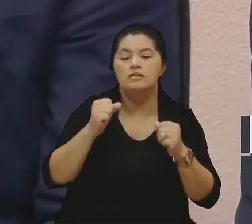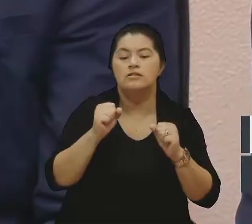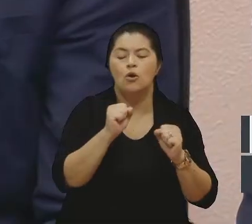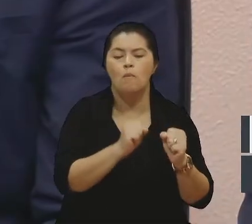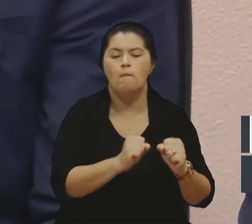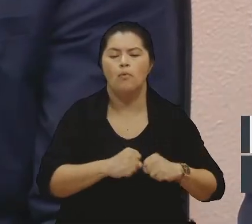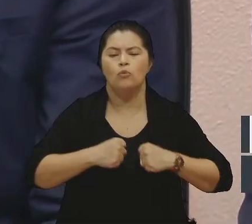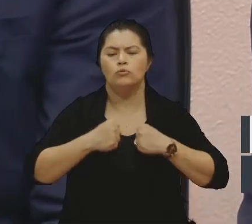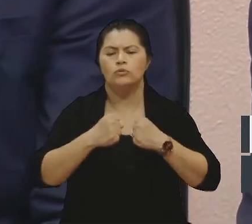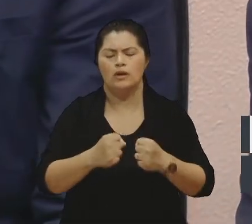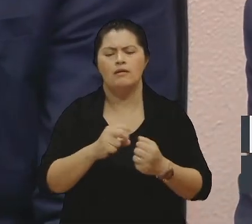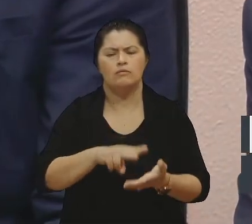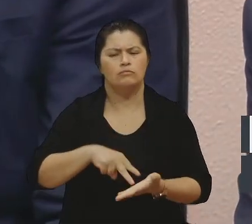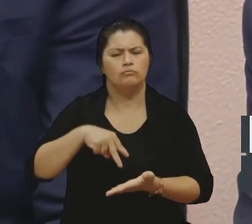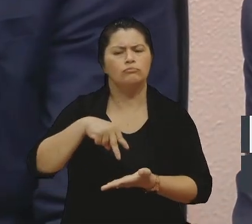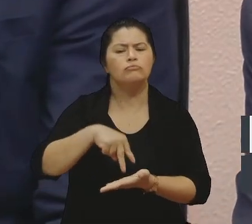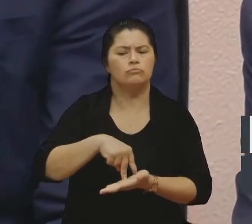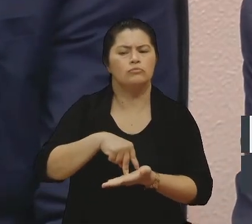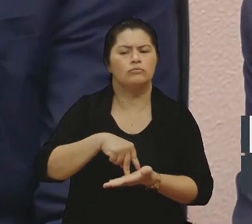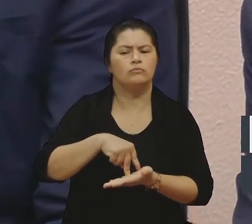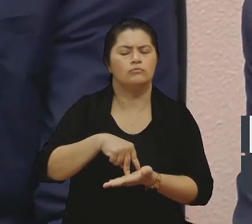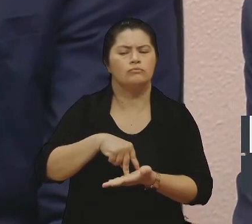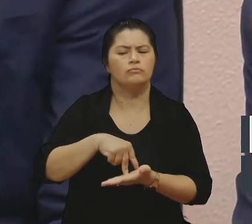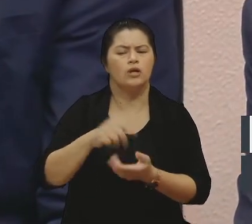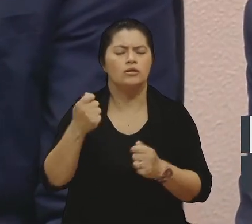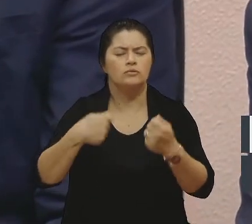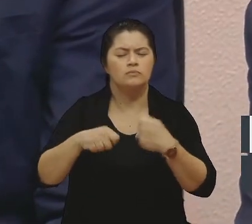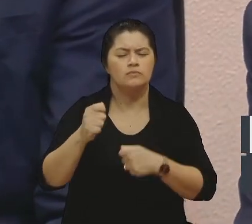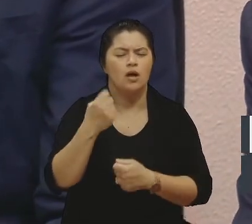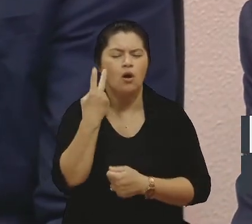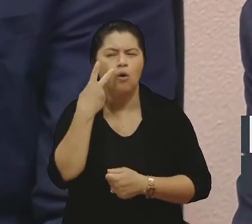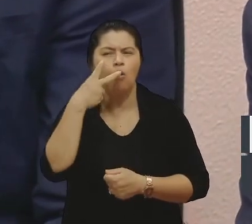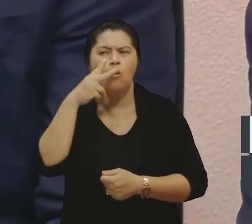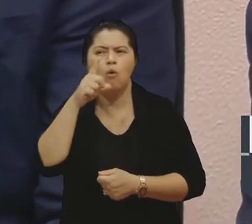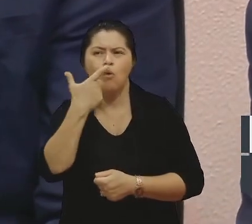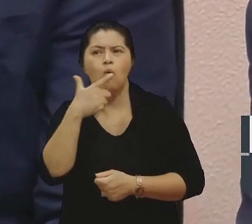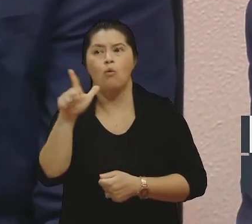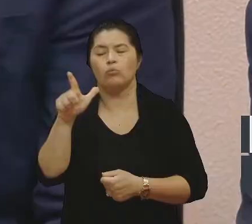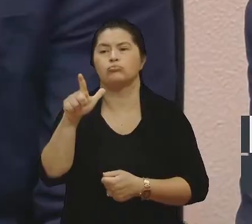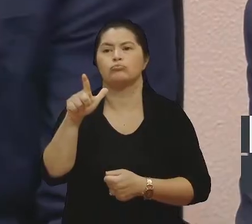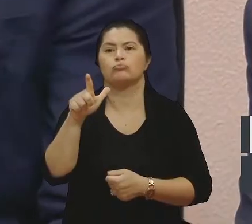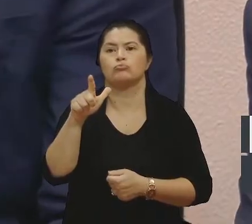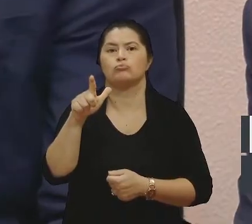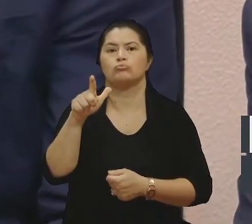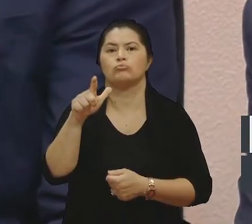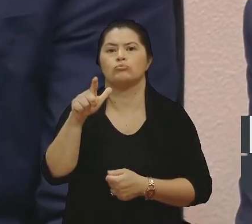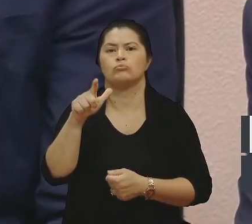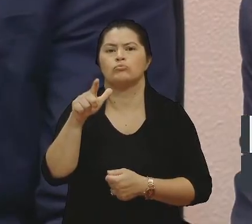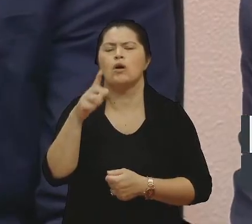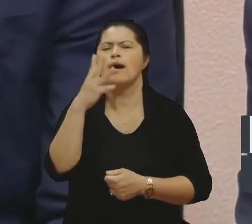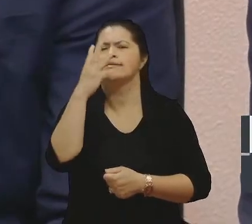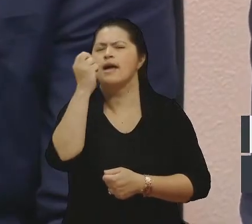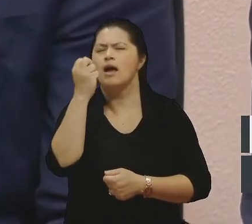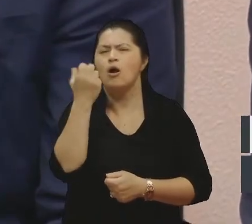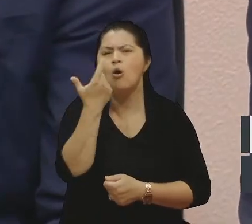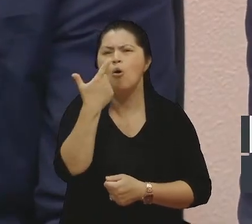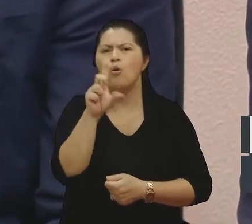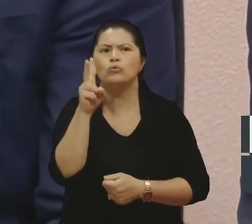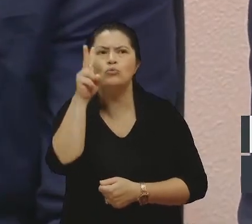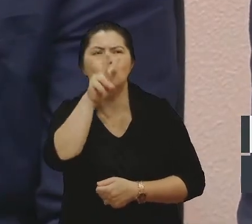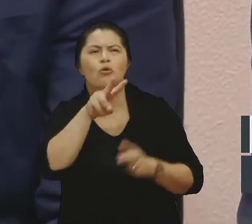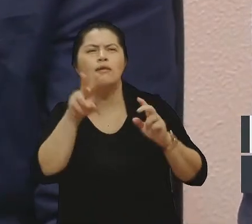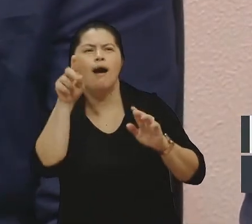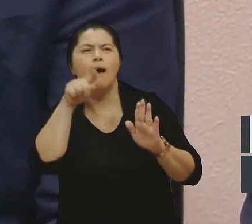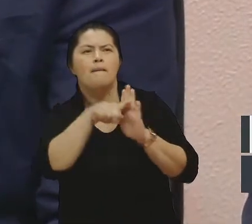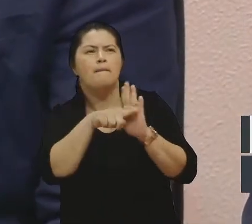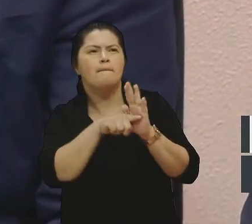Legislativo, vereadores presentes, e dá um outro, fica mais robusto, um outro olhar da imprensa que